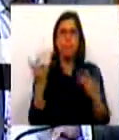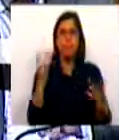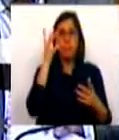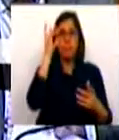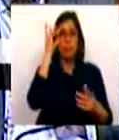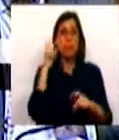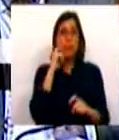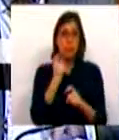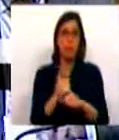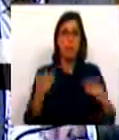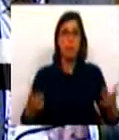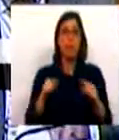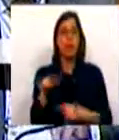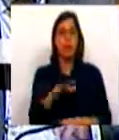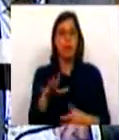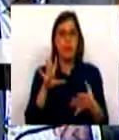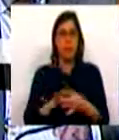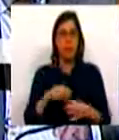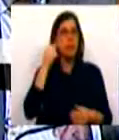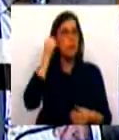para verificar esse caso.